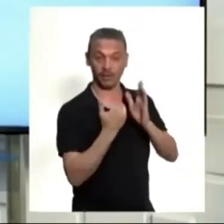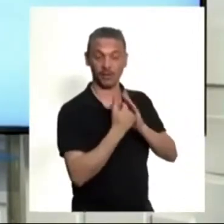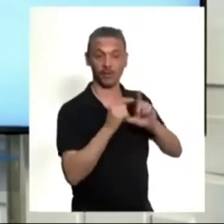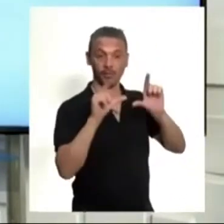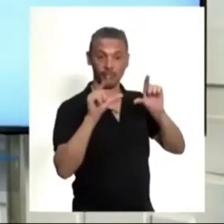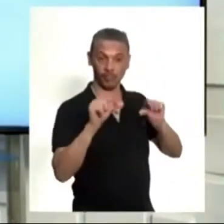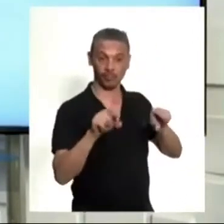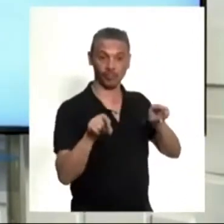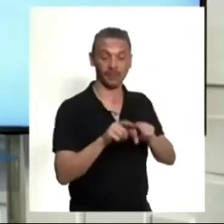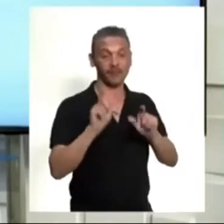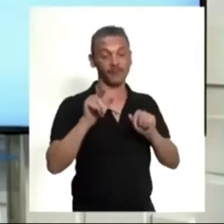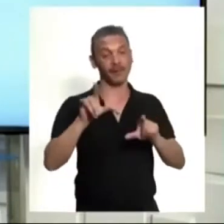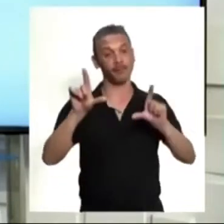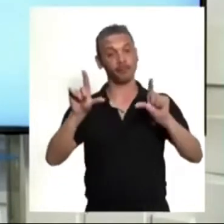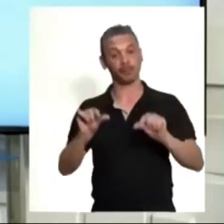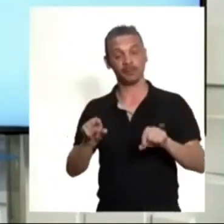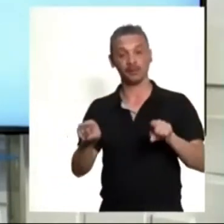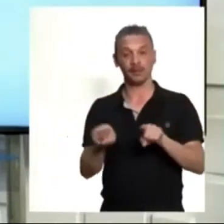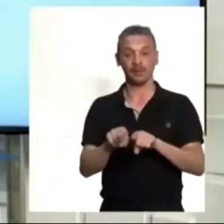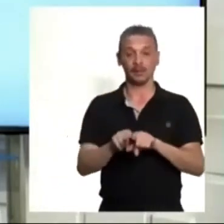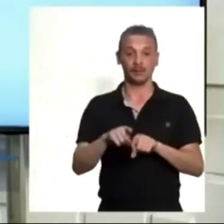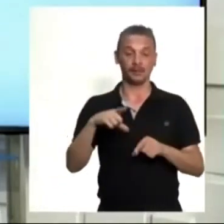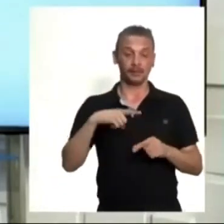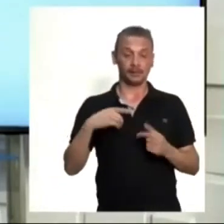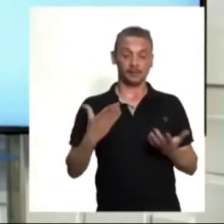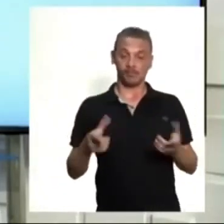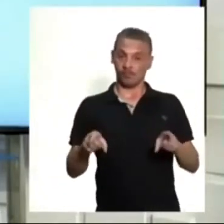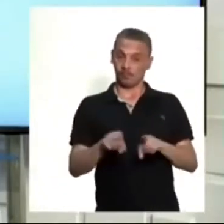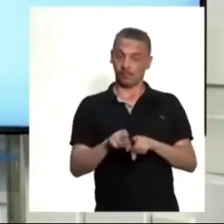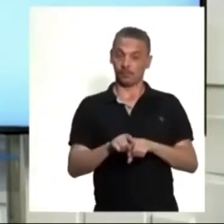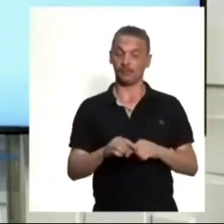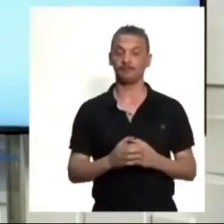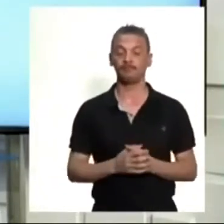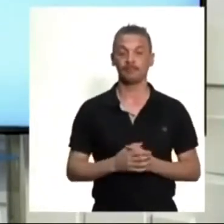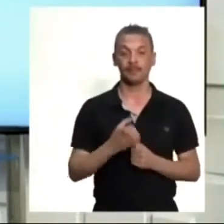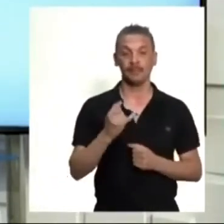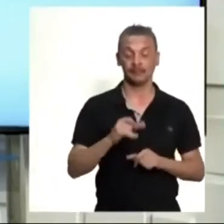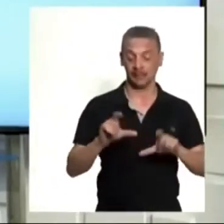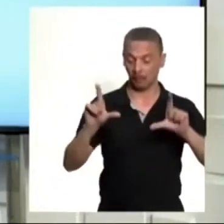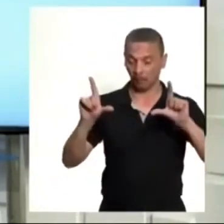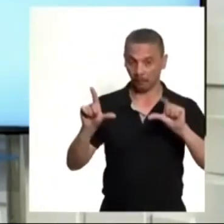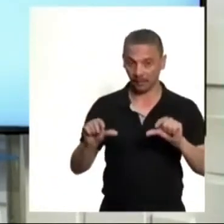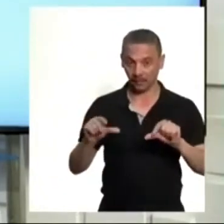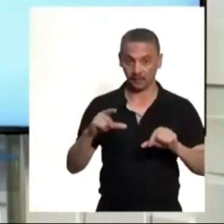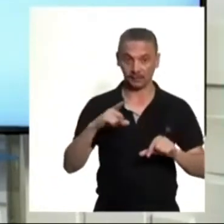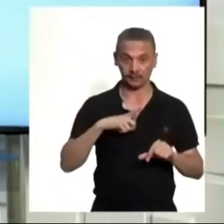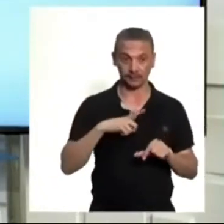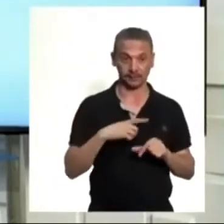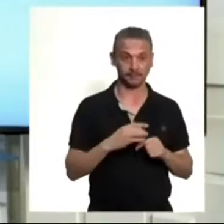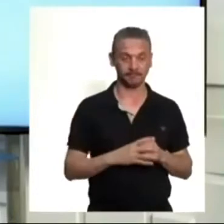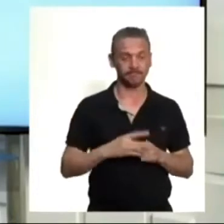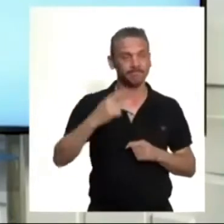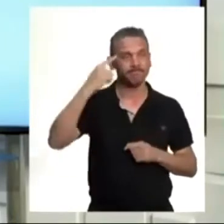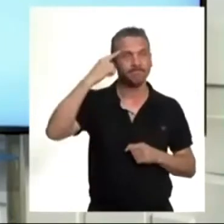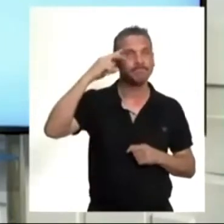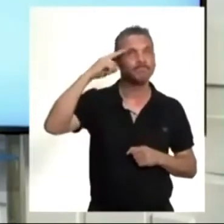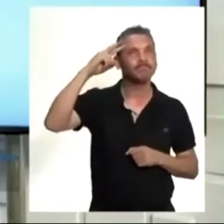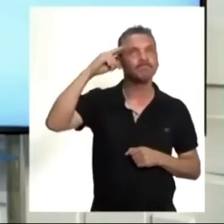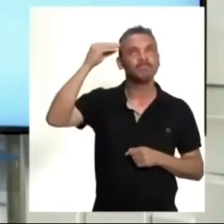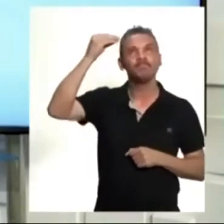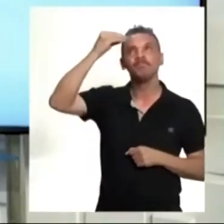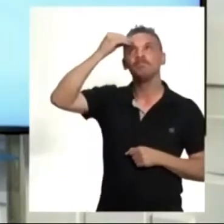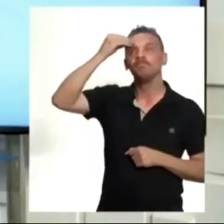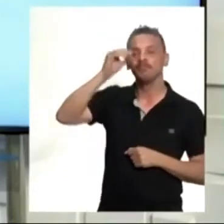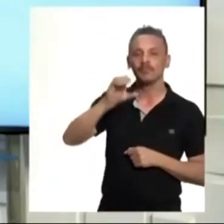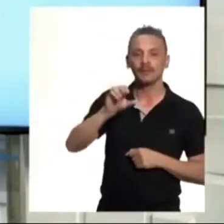vai sofrer redução. É assim que funciona, certo? Se vai sofrer redução, vamos lá, puxa pela memória, lembra da regrinha do Kral